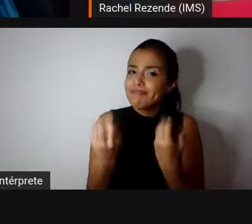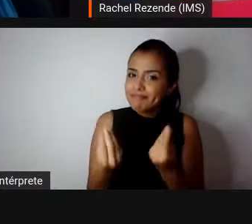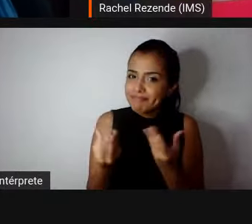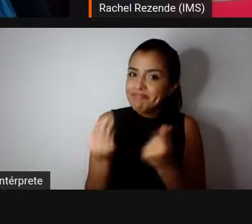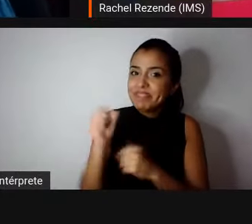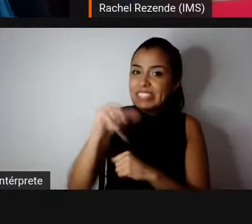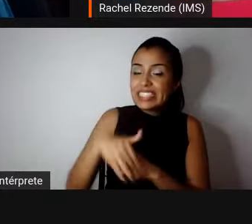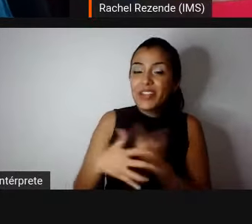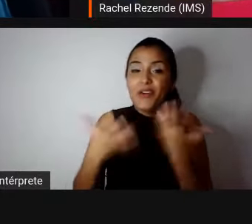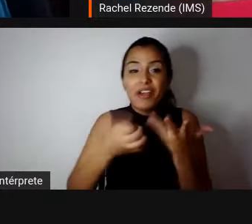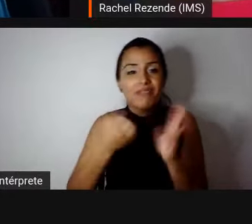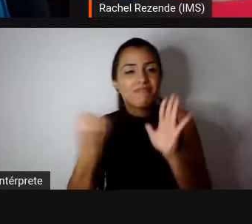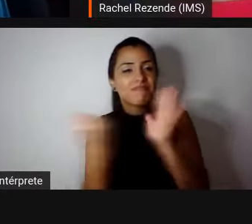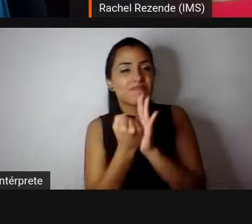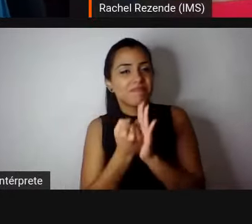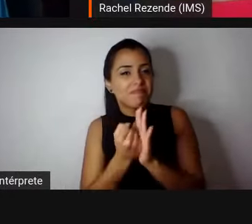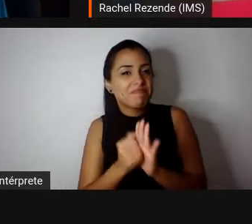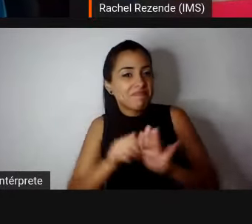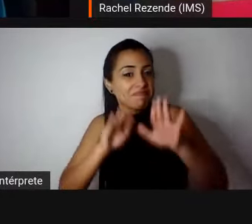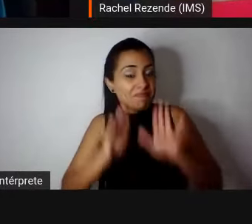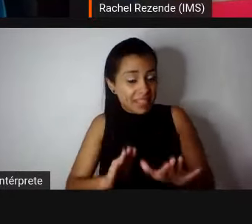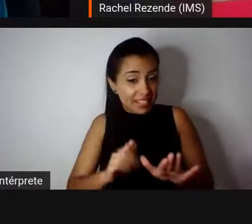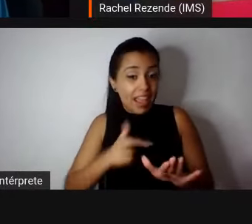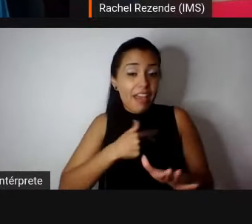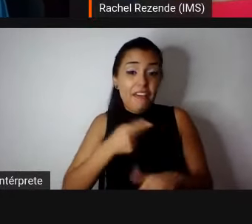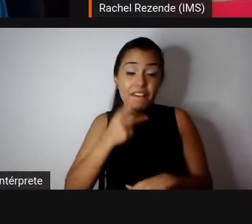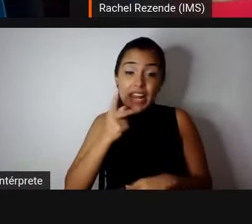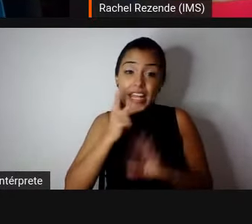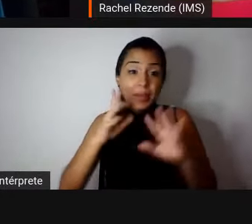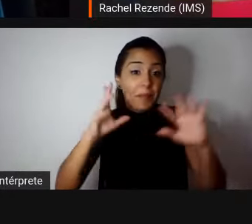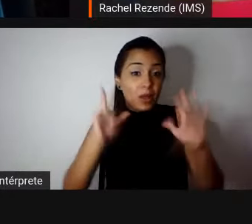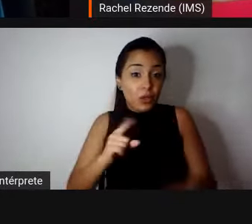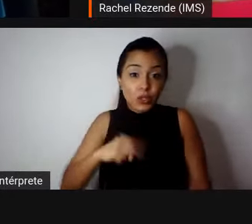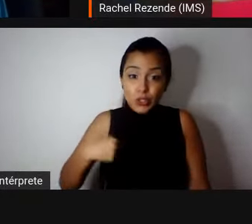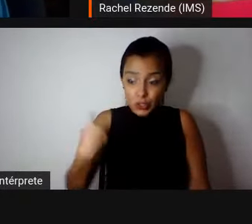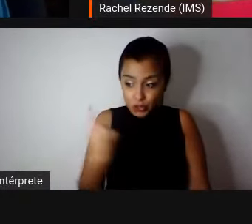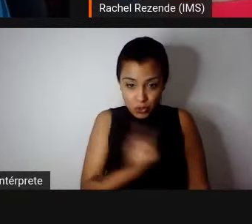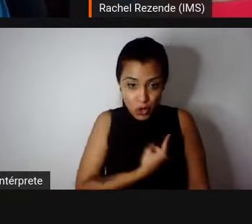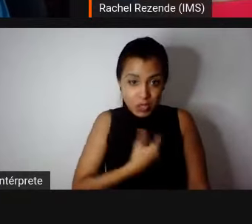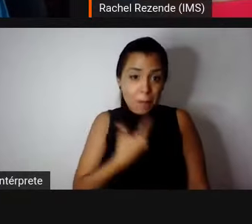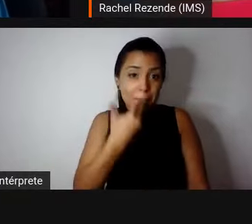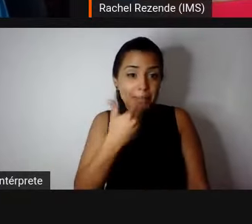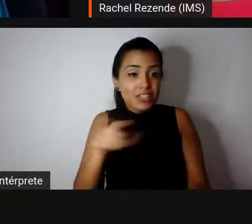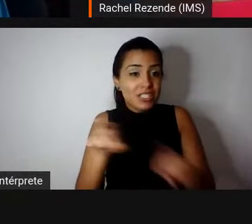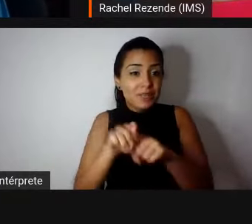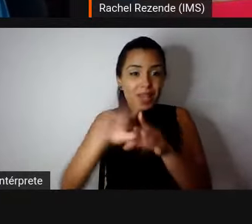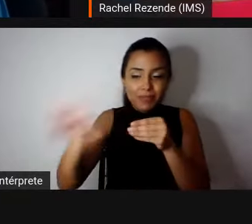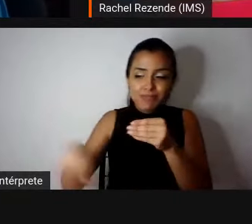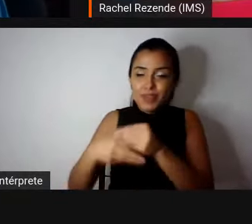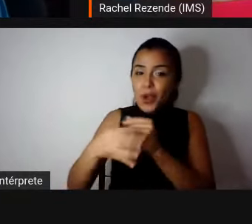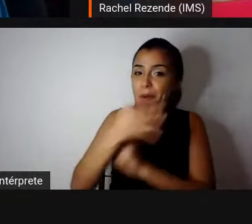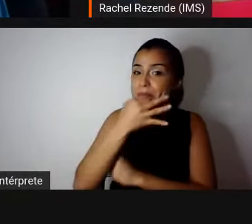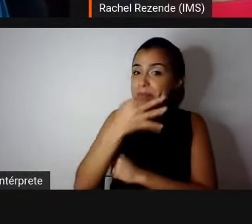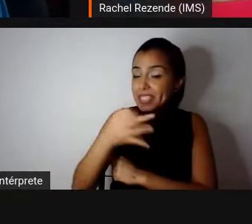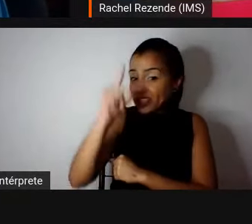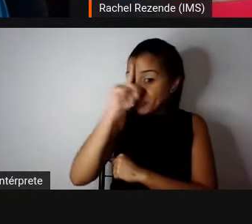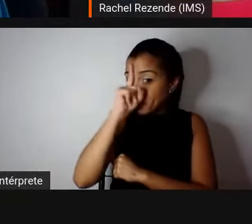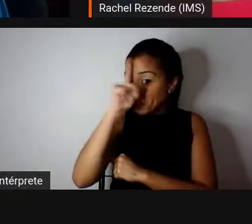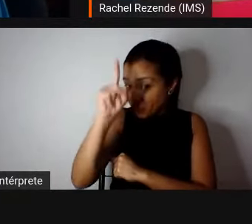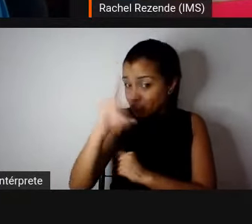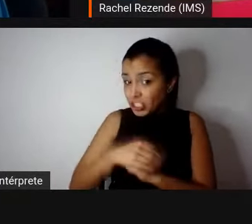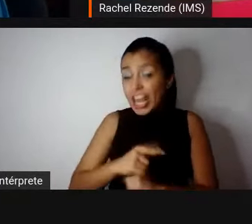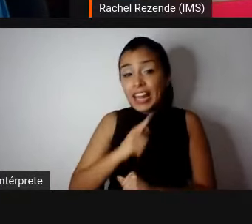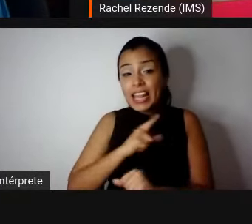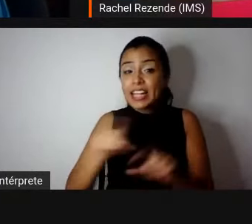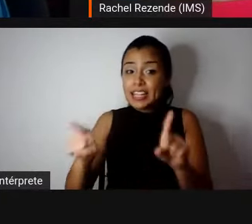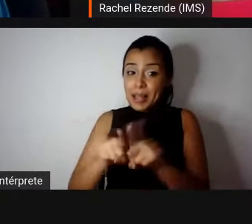registrar isso e dizer que, para nós todos aqui, eu até fiz um comentário outro dia, nós temos aqui as